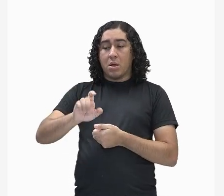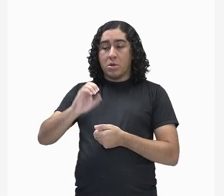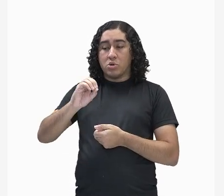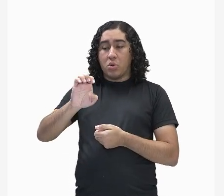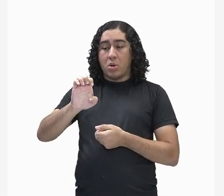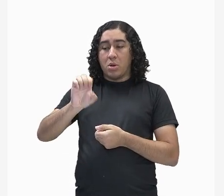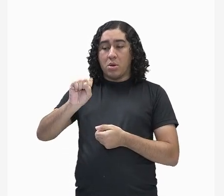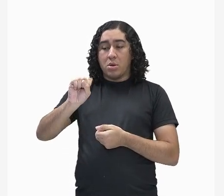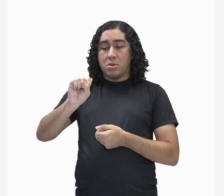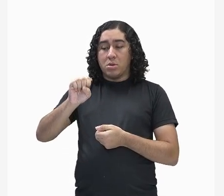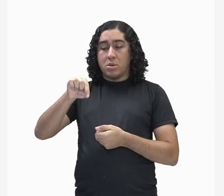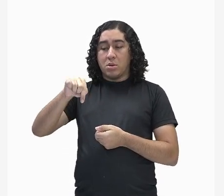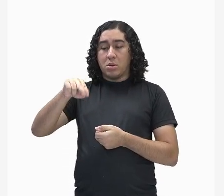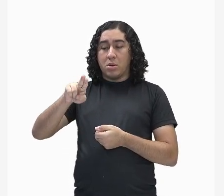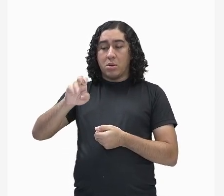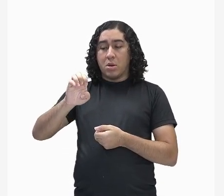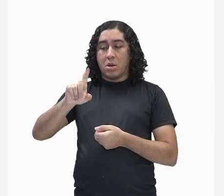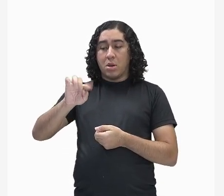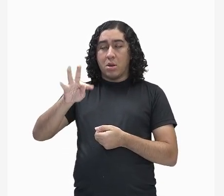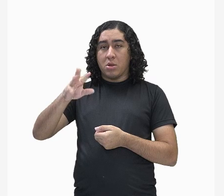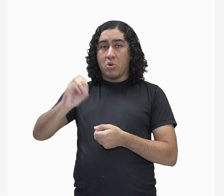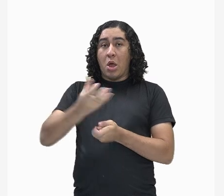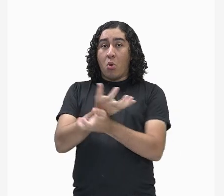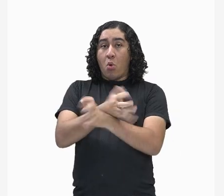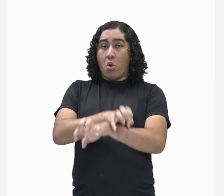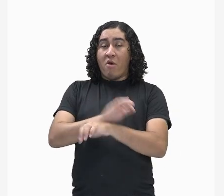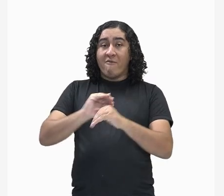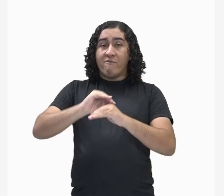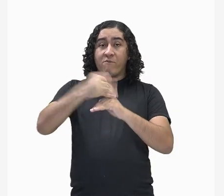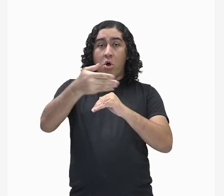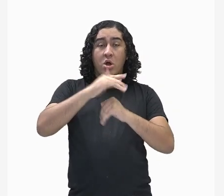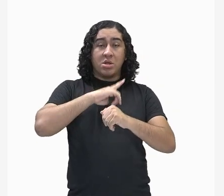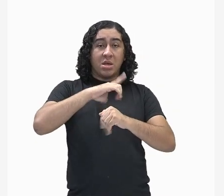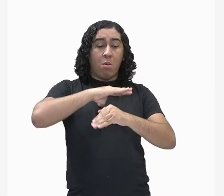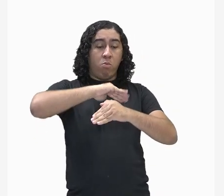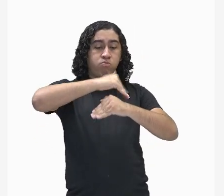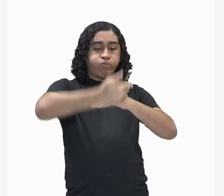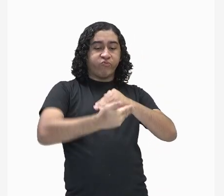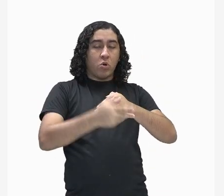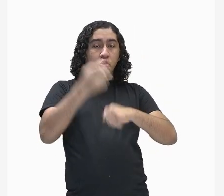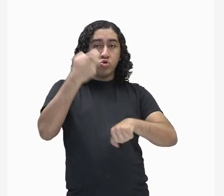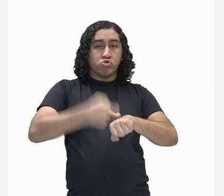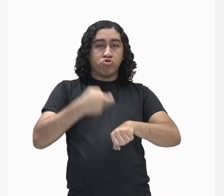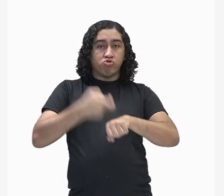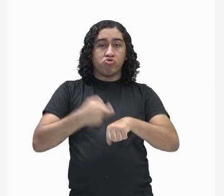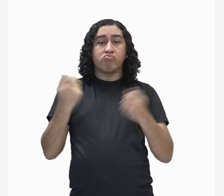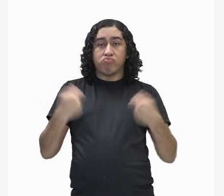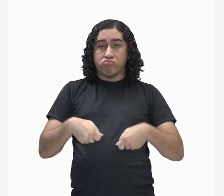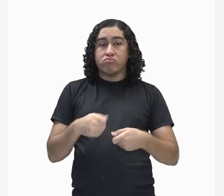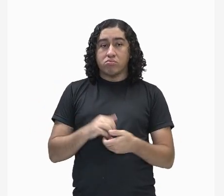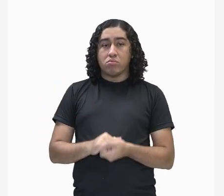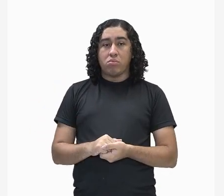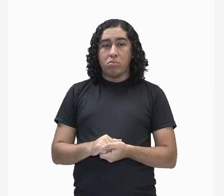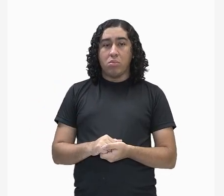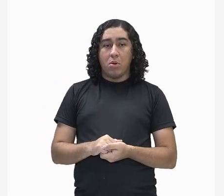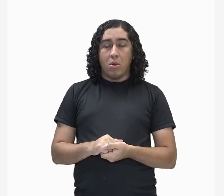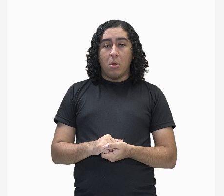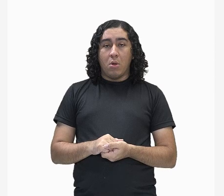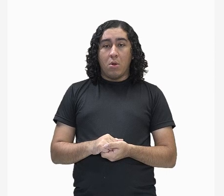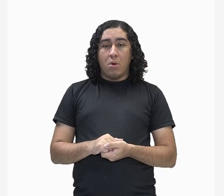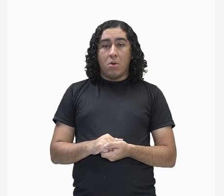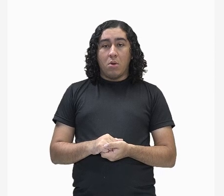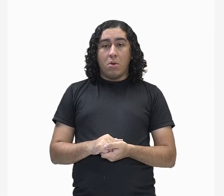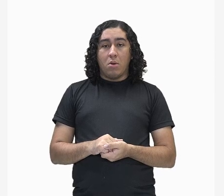de exo, é fora, né? Fora do seu corpo, ele tem essa proteção de quitina, por isso que a gente fala de